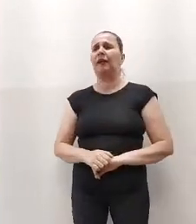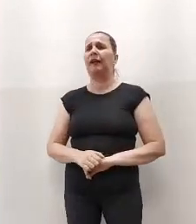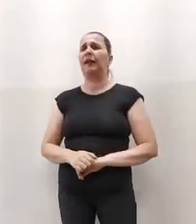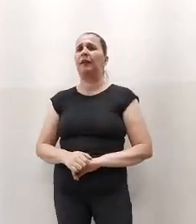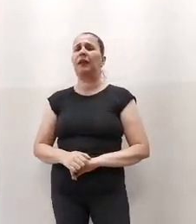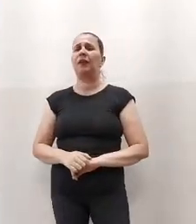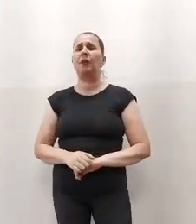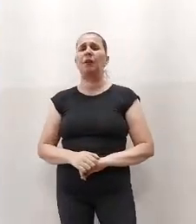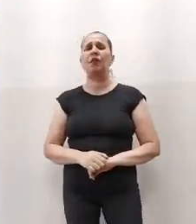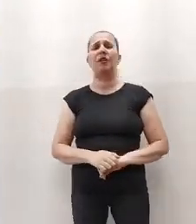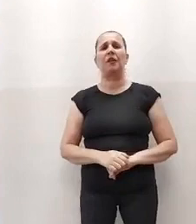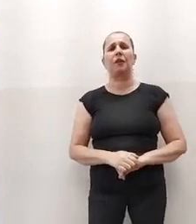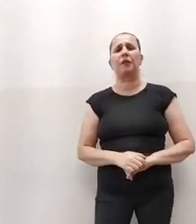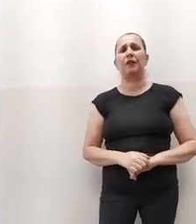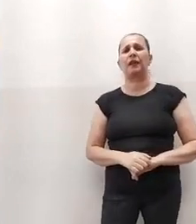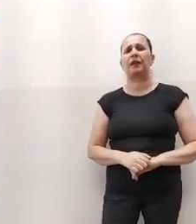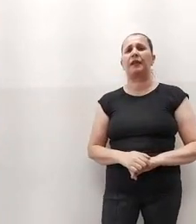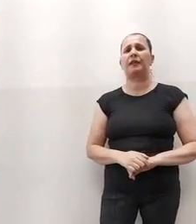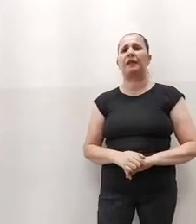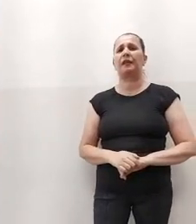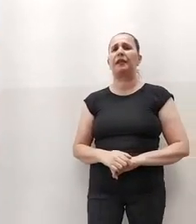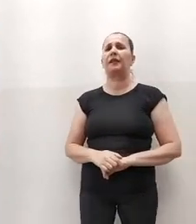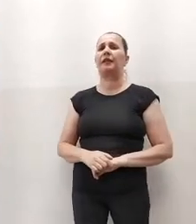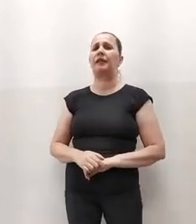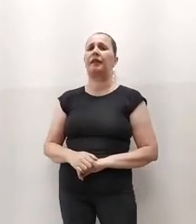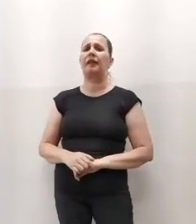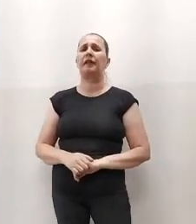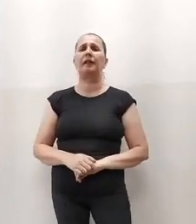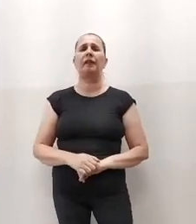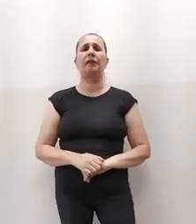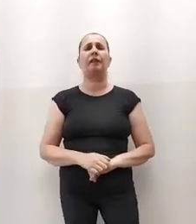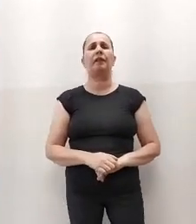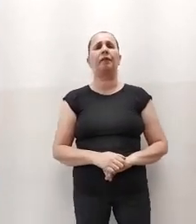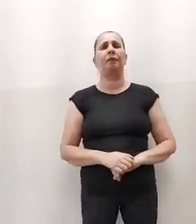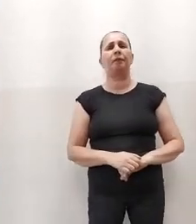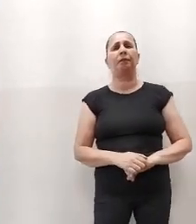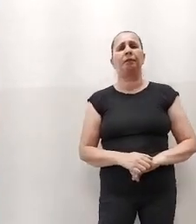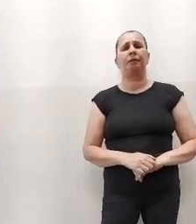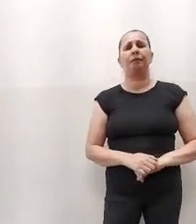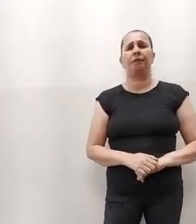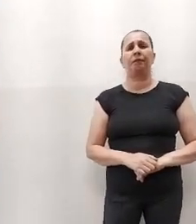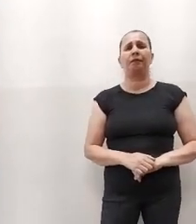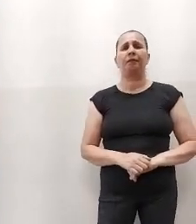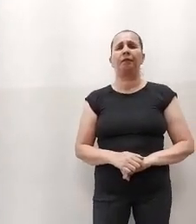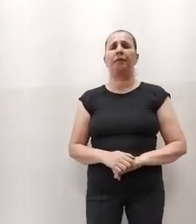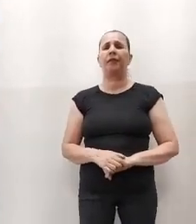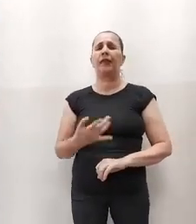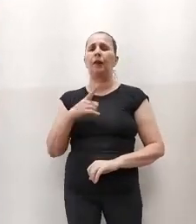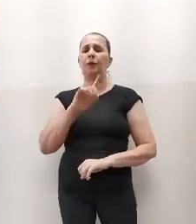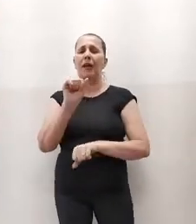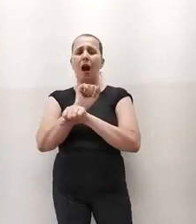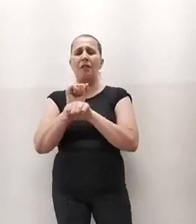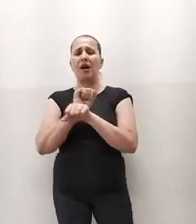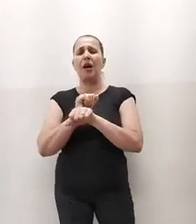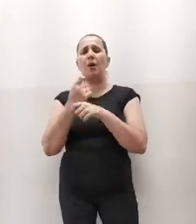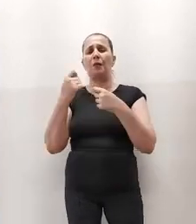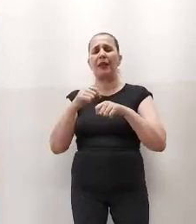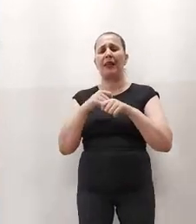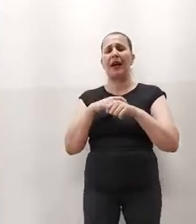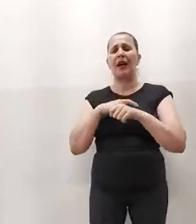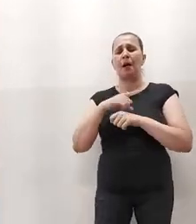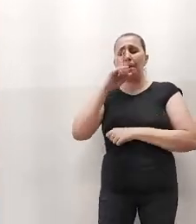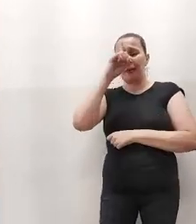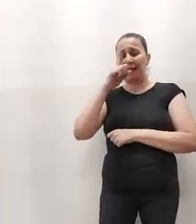E como eu te falei, doeu para Abraão ter que mandar Ismael